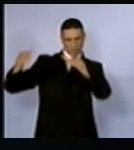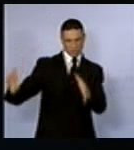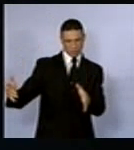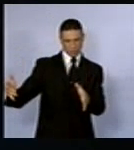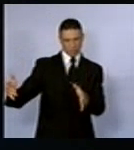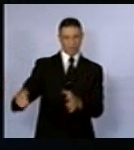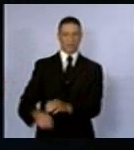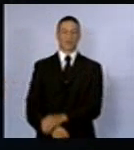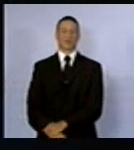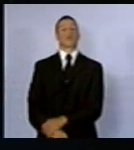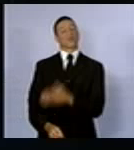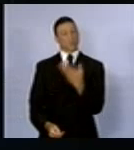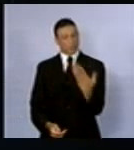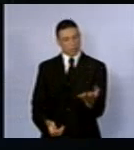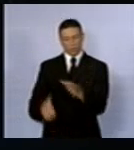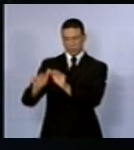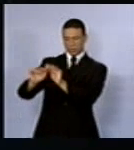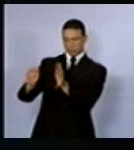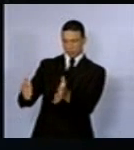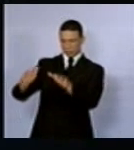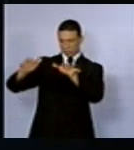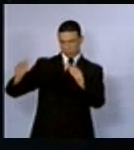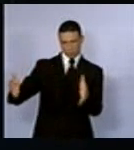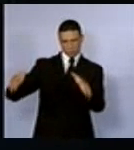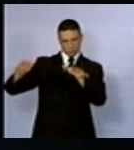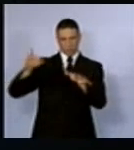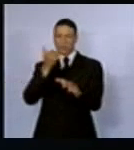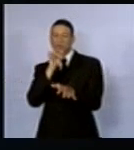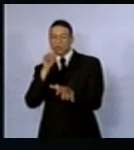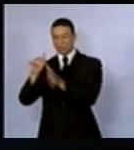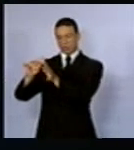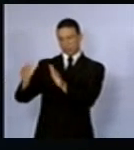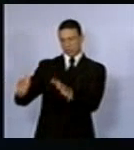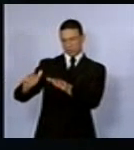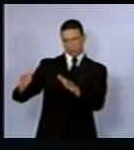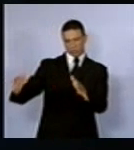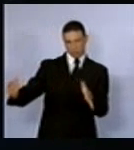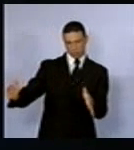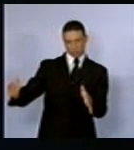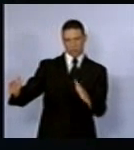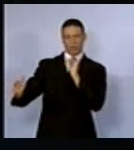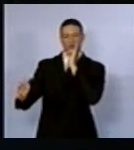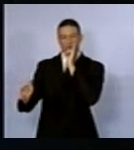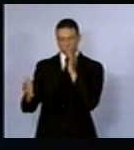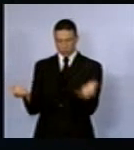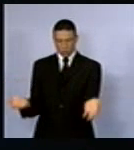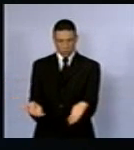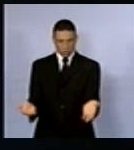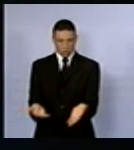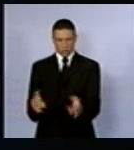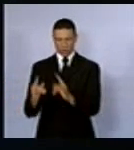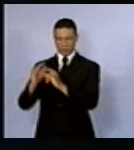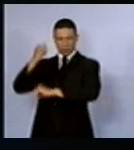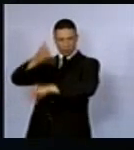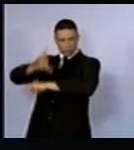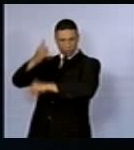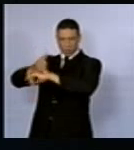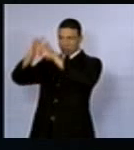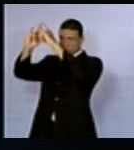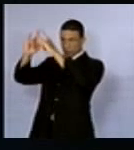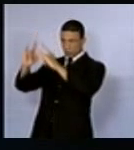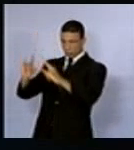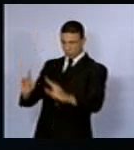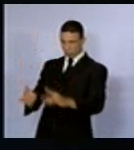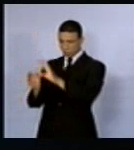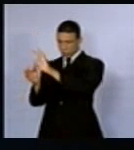Então, para o campo magnético ocorrer, teria que haver o afastamento, como eu coloquei. Hoje nós temos torres com